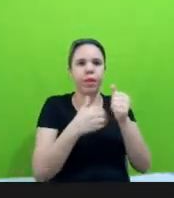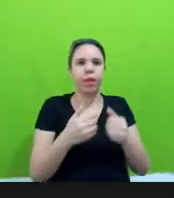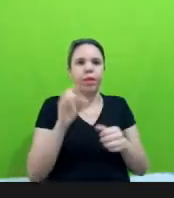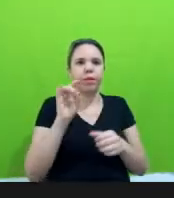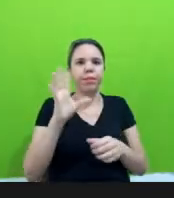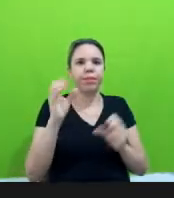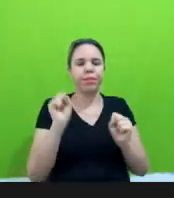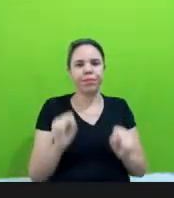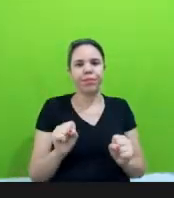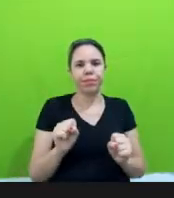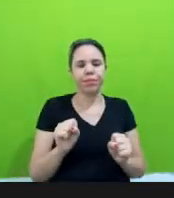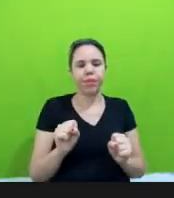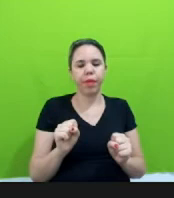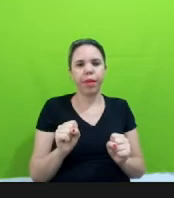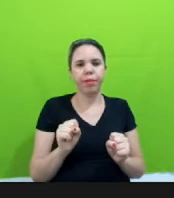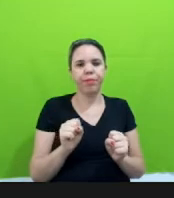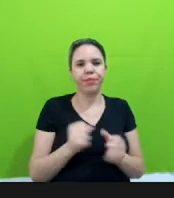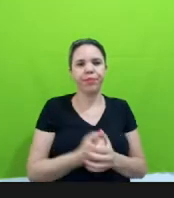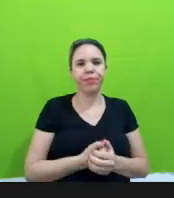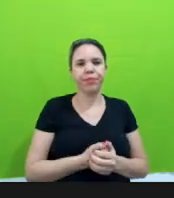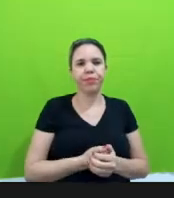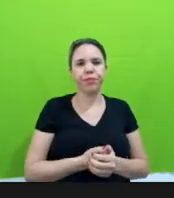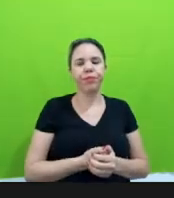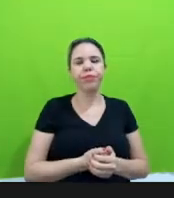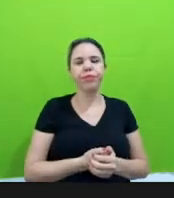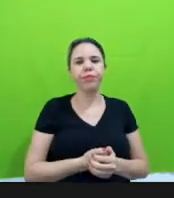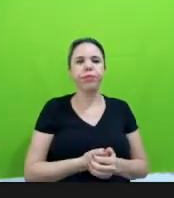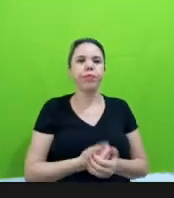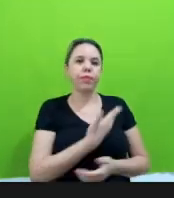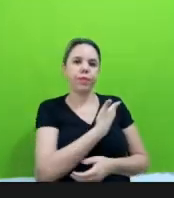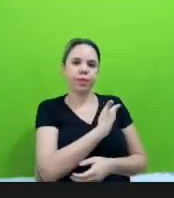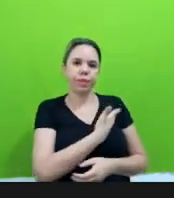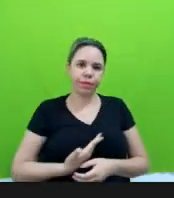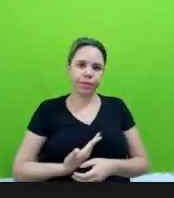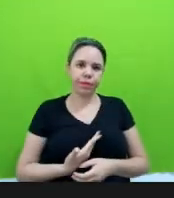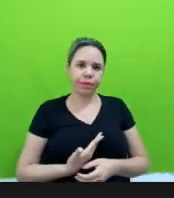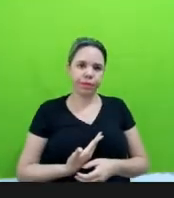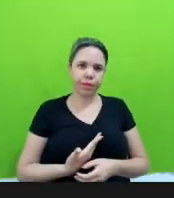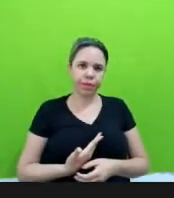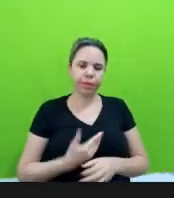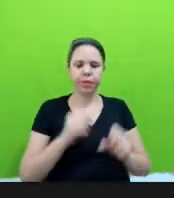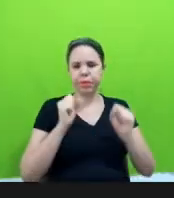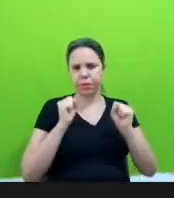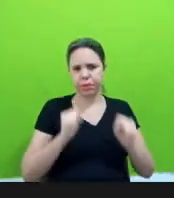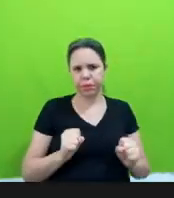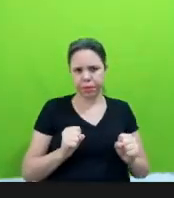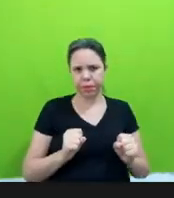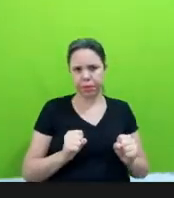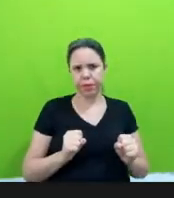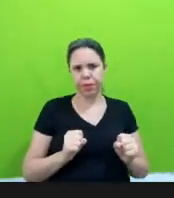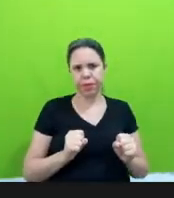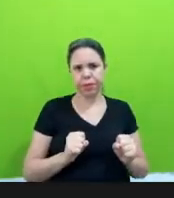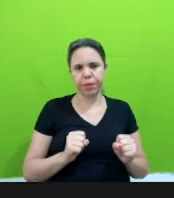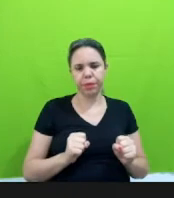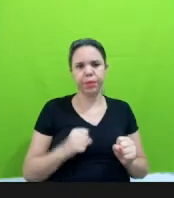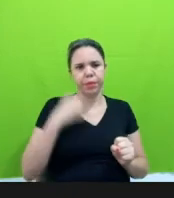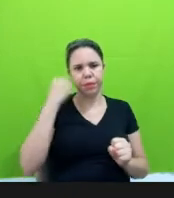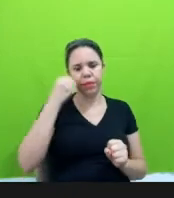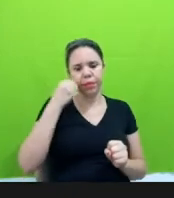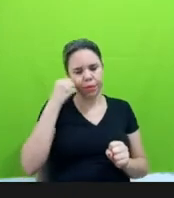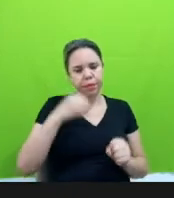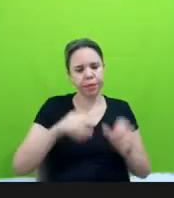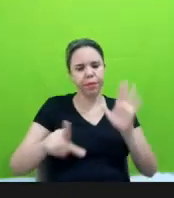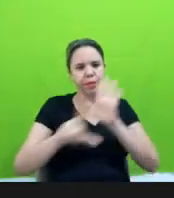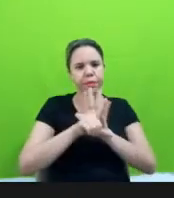ser determinado por uma autoridade pública que tenha poderes, né, legais para fazer isso.